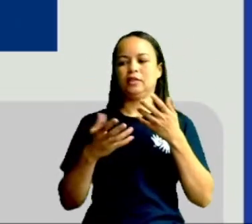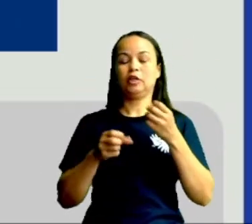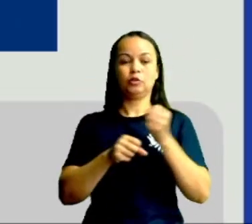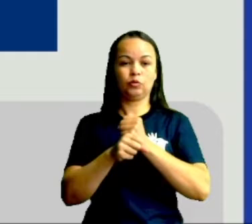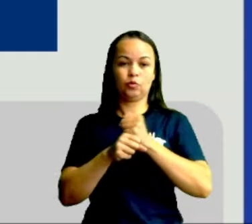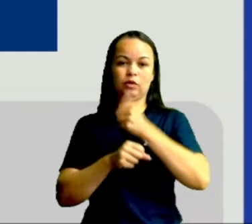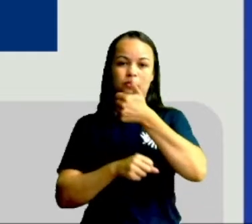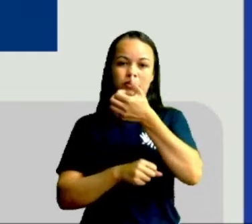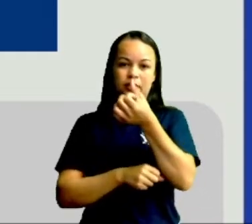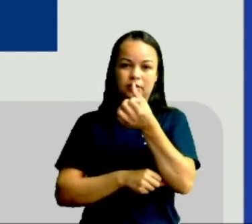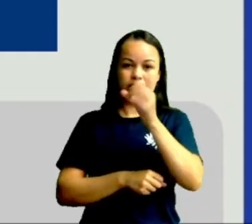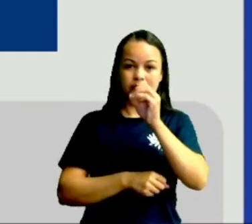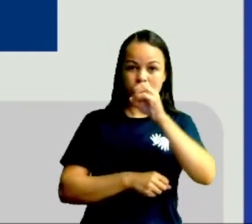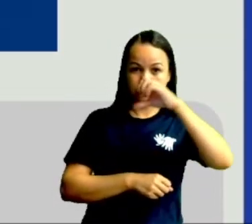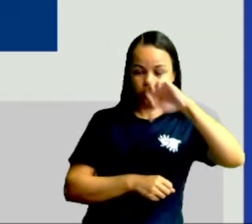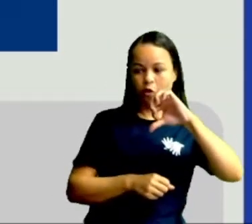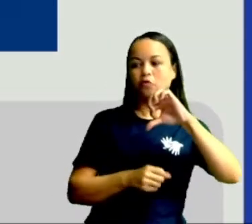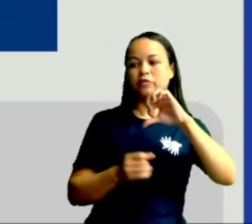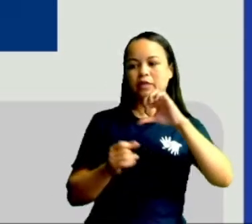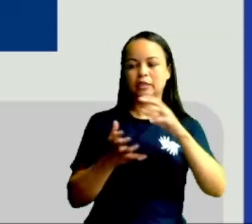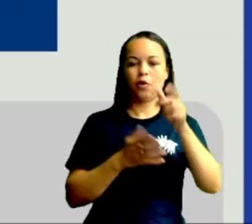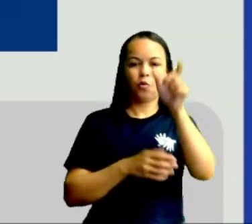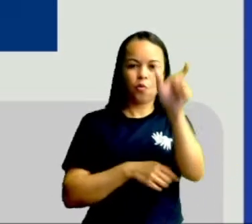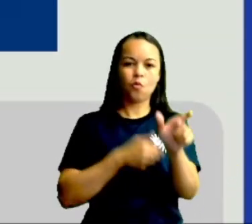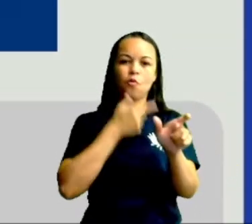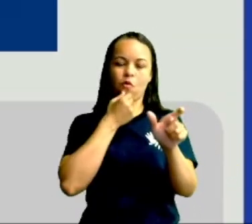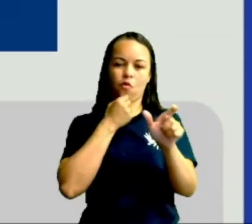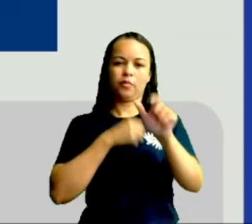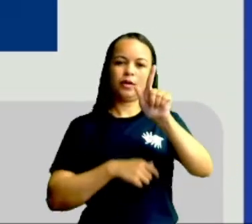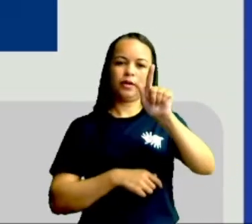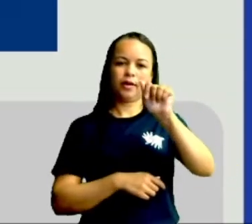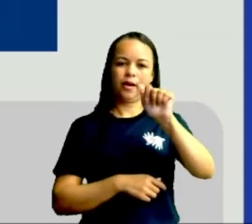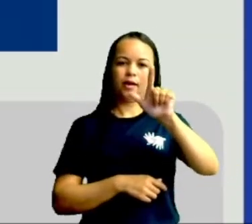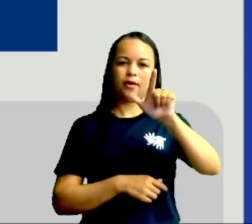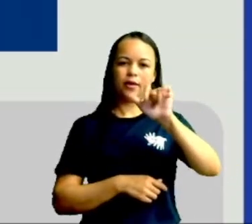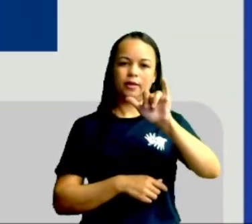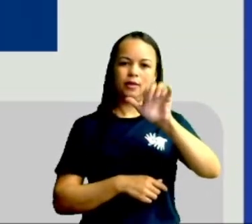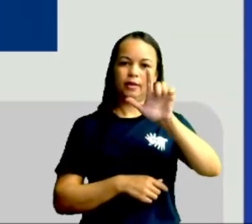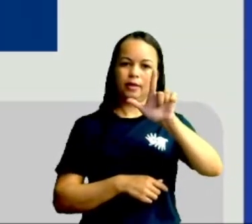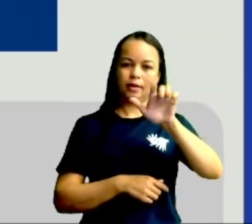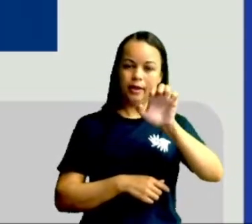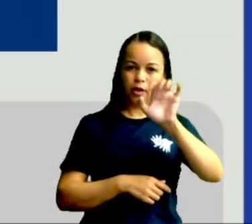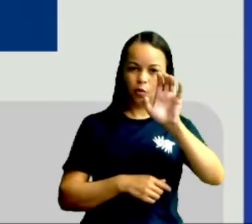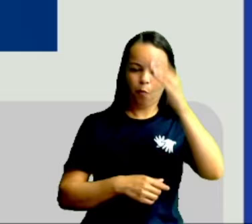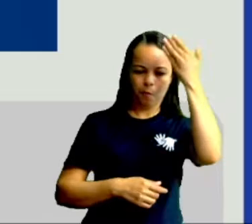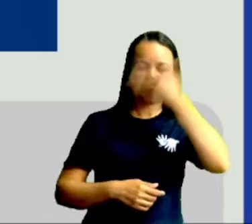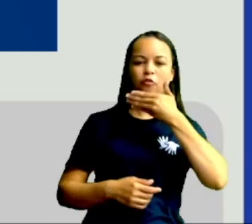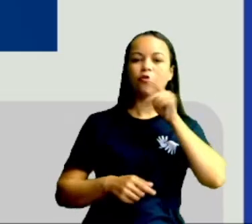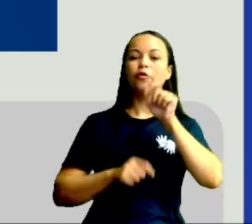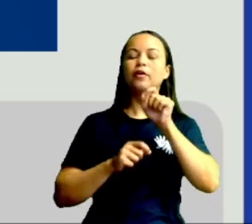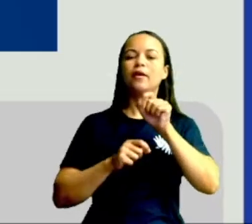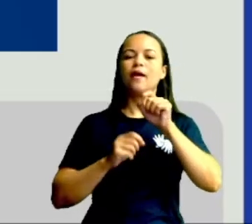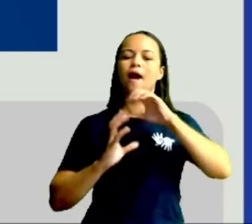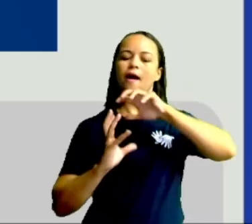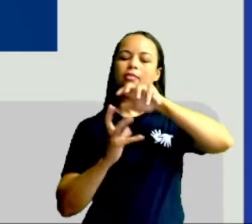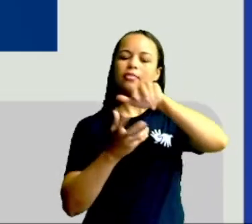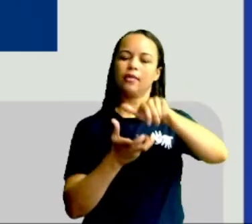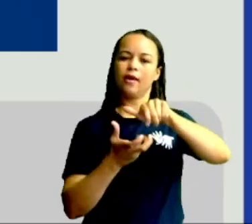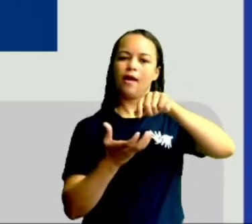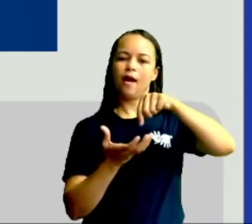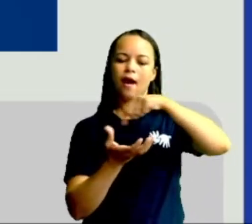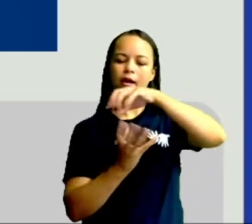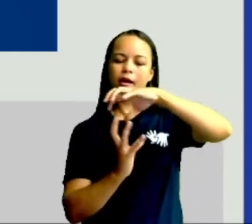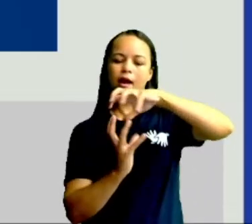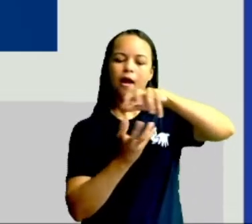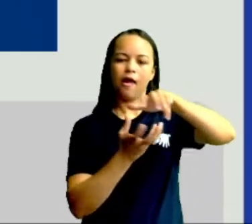grande físico e astrônomo Galileu Galilei provou que a Terra é redonda e que gira em torno de si